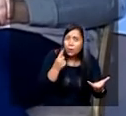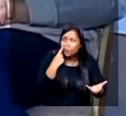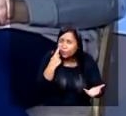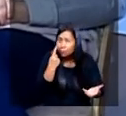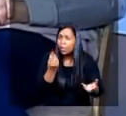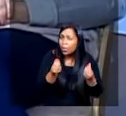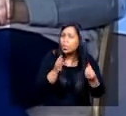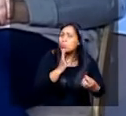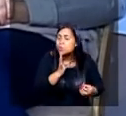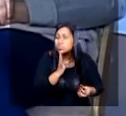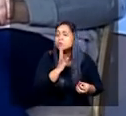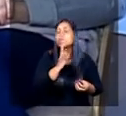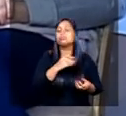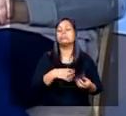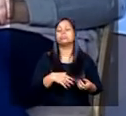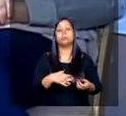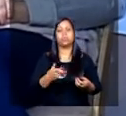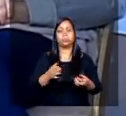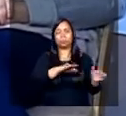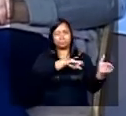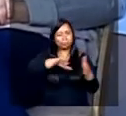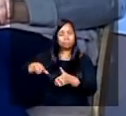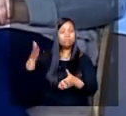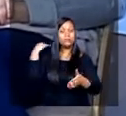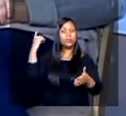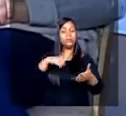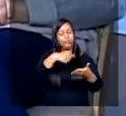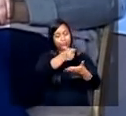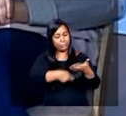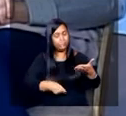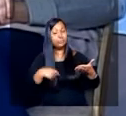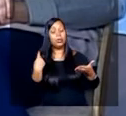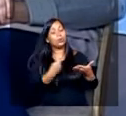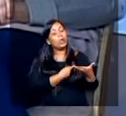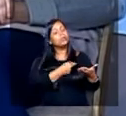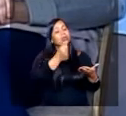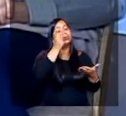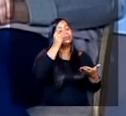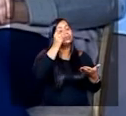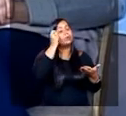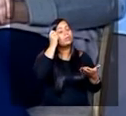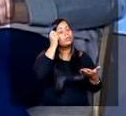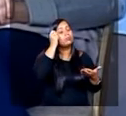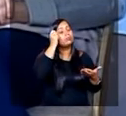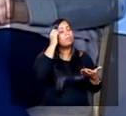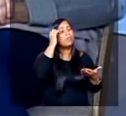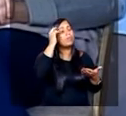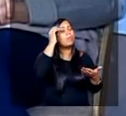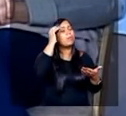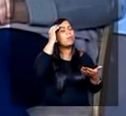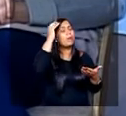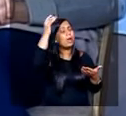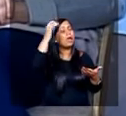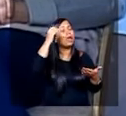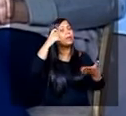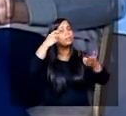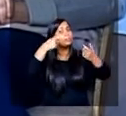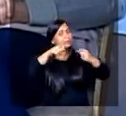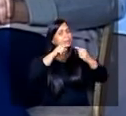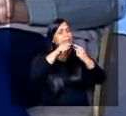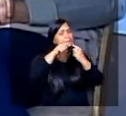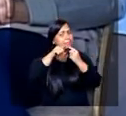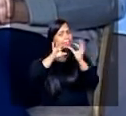a gente começou a estudar os textos que tinha e a gente foi amadurecendo a ideia de que precisava de montar. A gente que